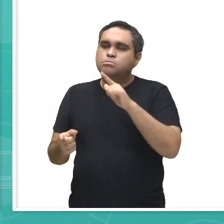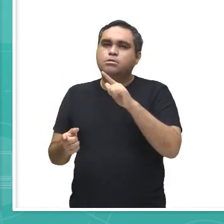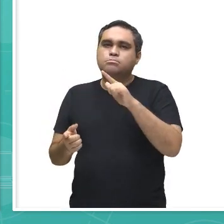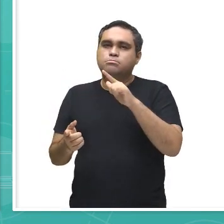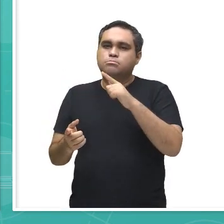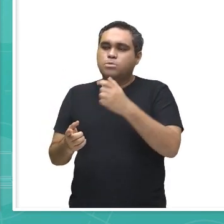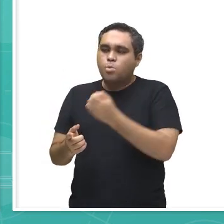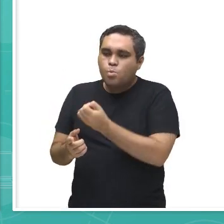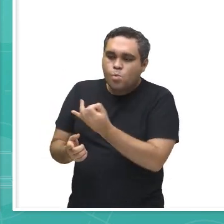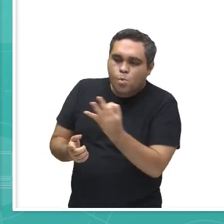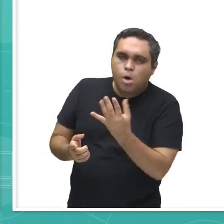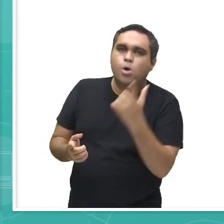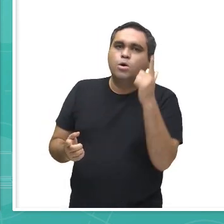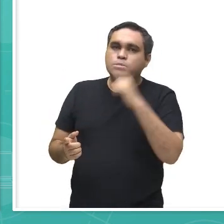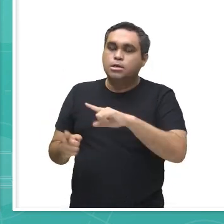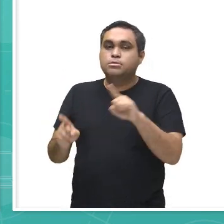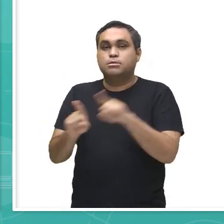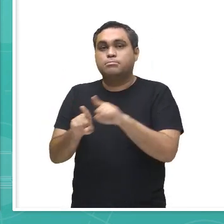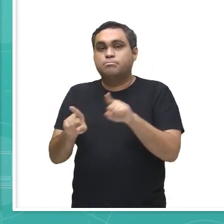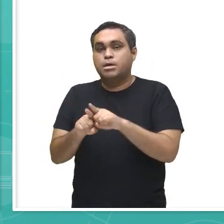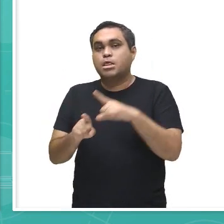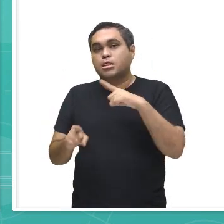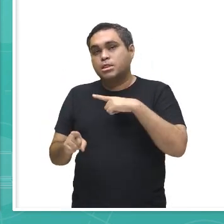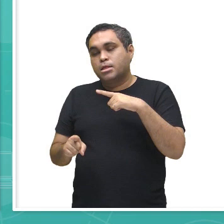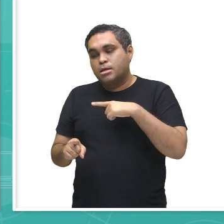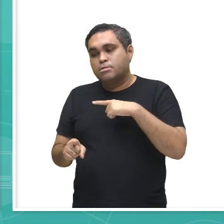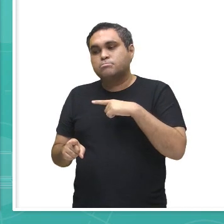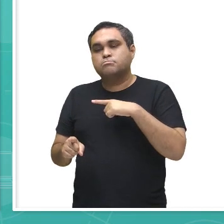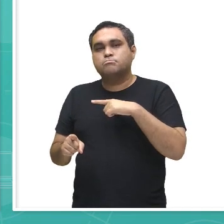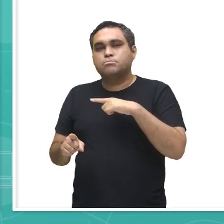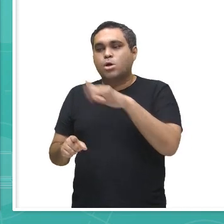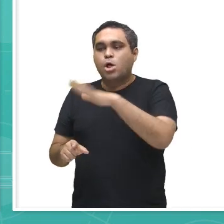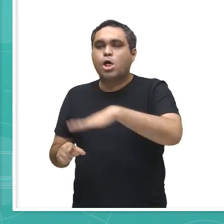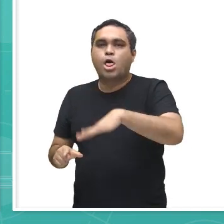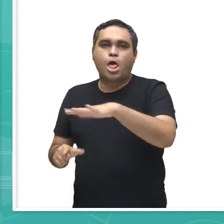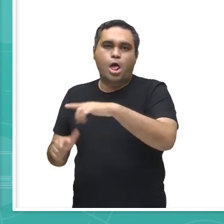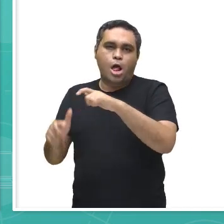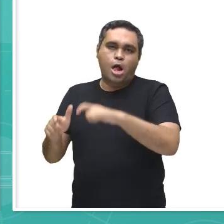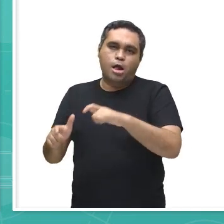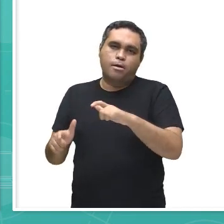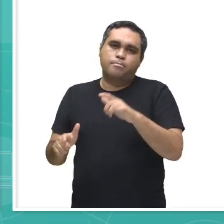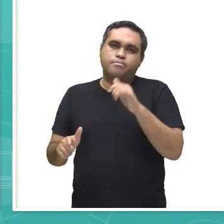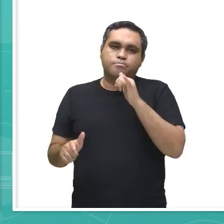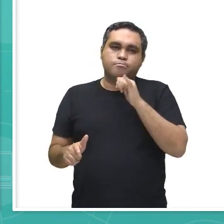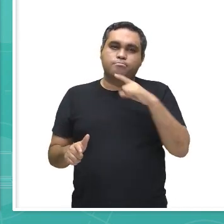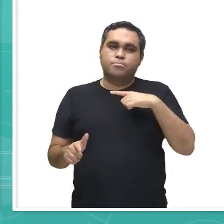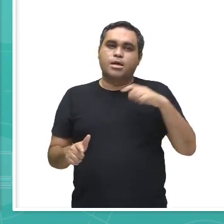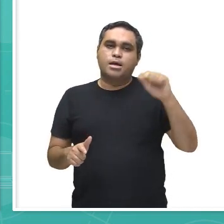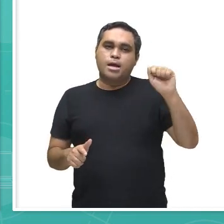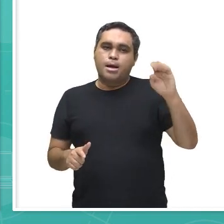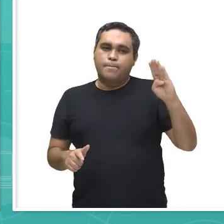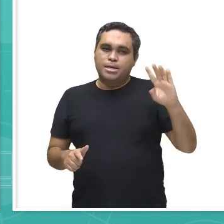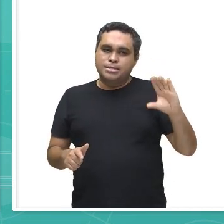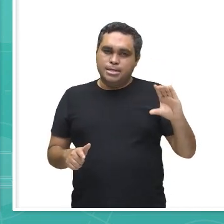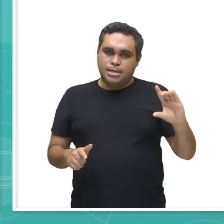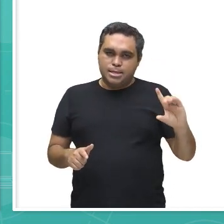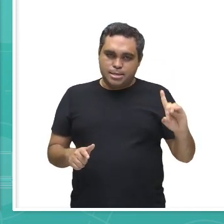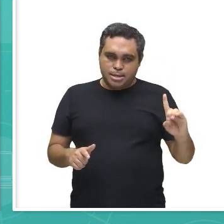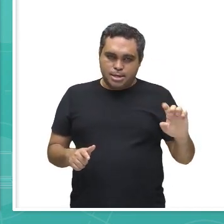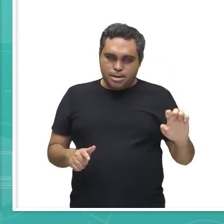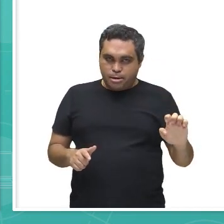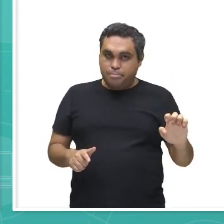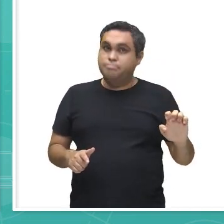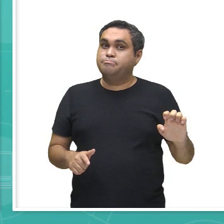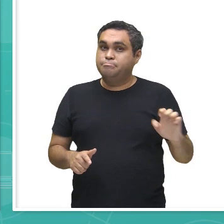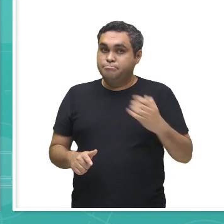aí 5 exemplos, né? O som de uma música, a nuvem, o ar, a água e a luz da vela, né?